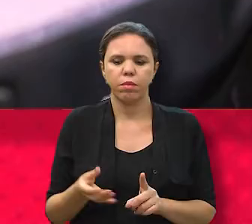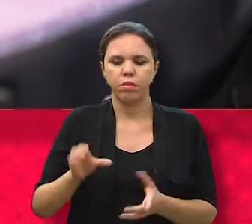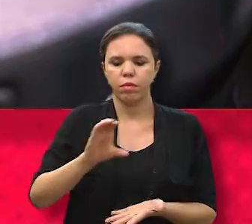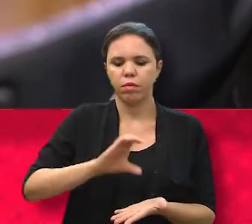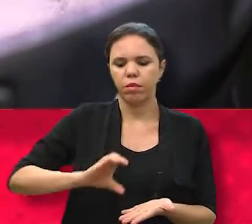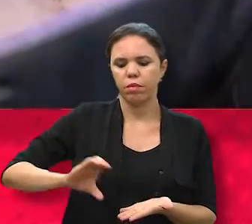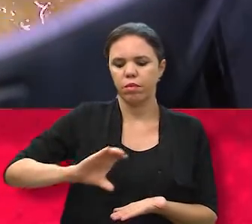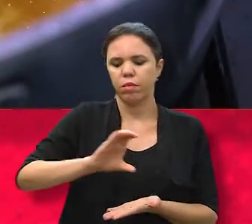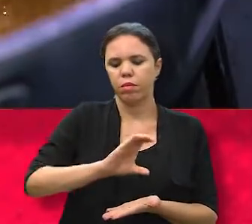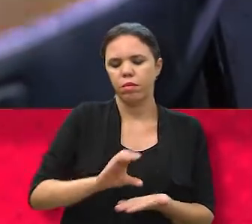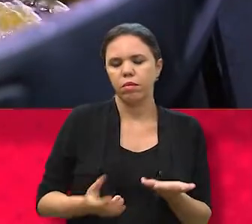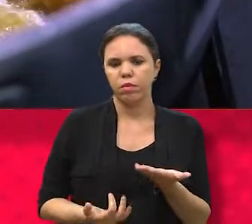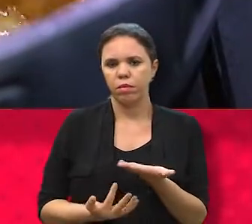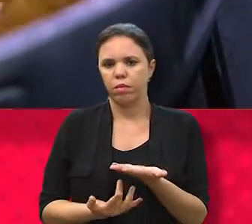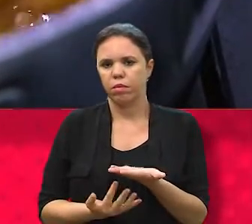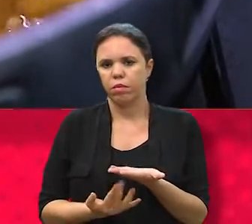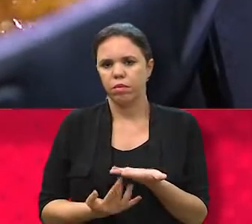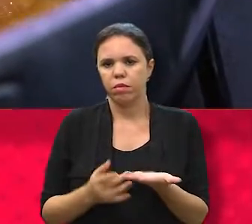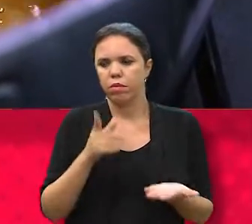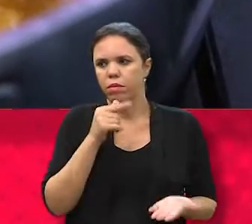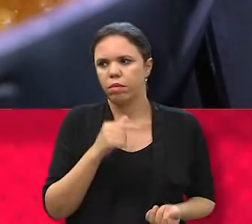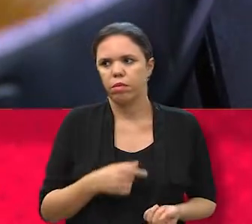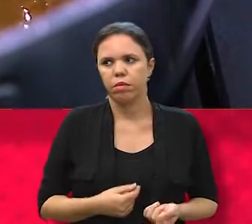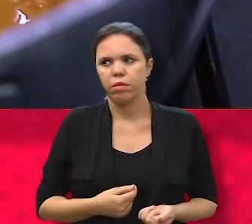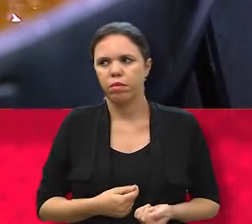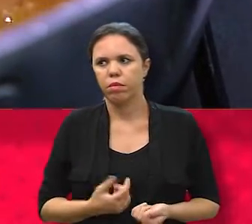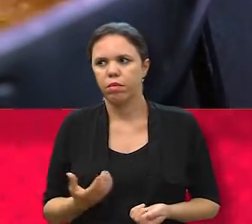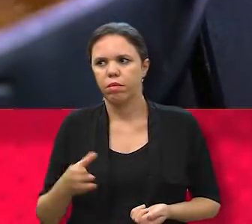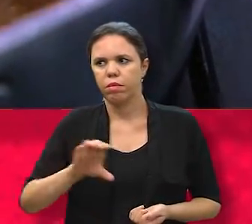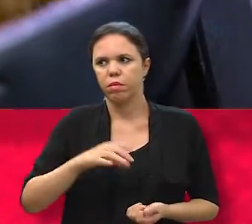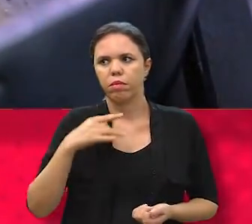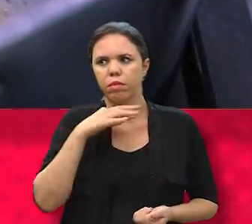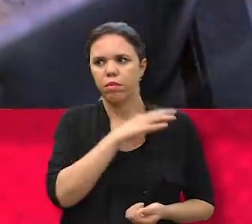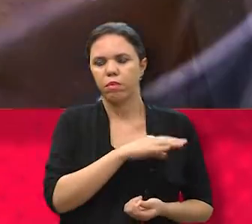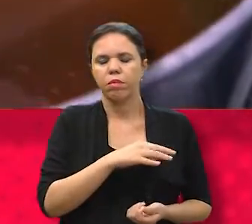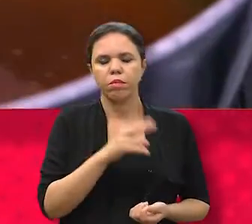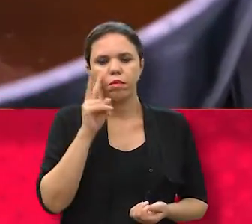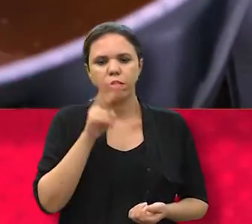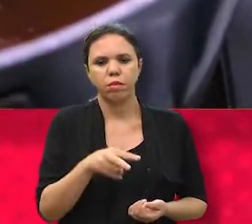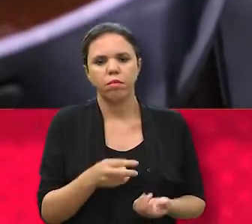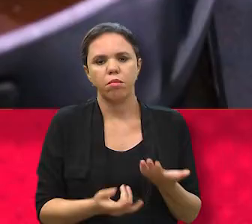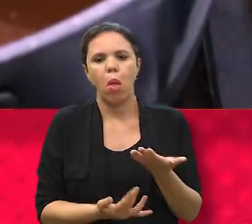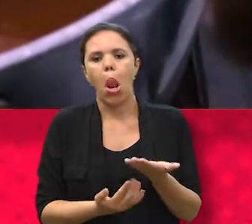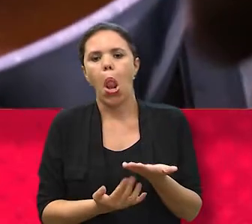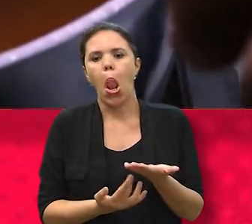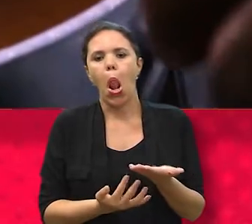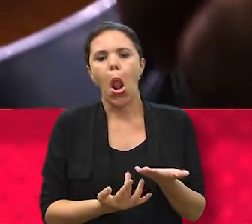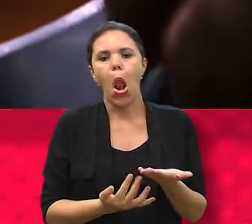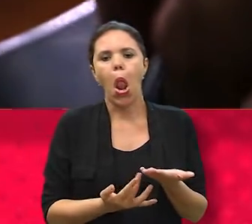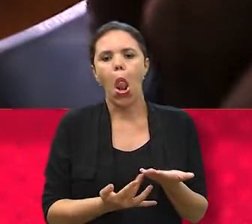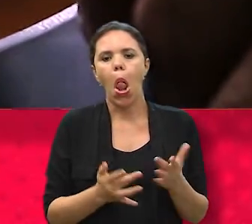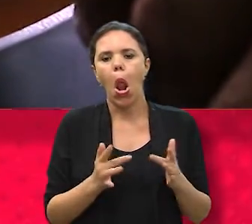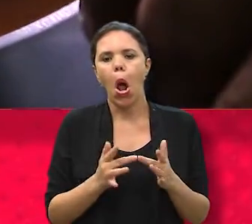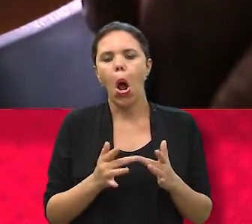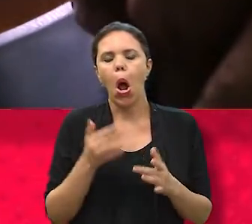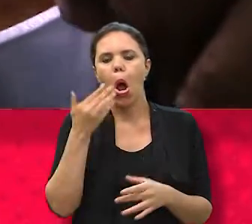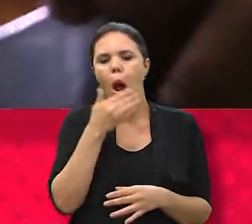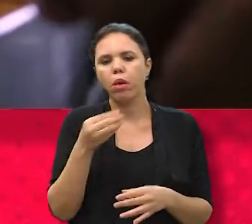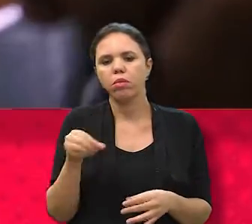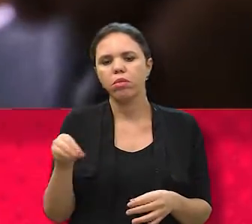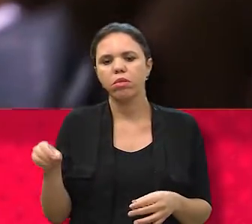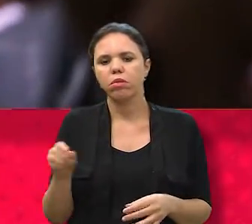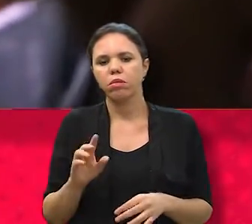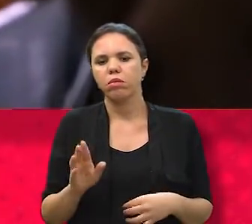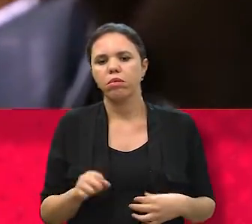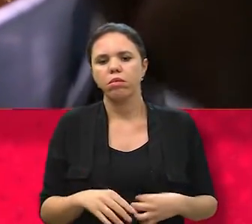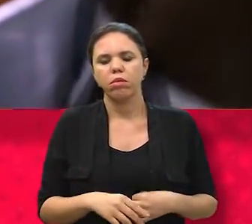ideal é você aquecer essa água e colocar a água quente. Você vai ver que ela vai borbulhar em contato com o açúcar derretido, mas não